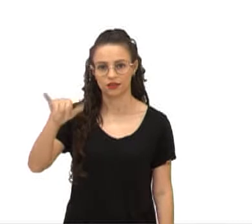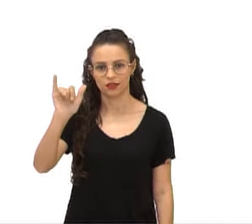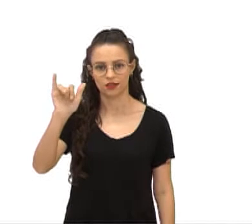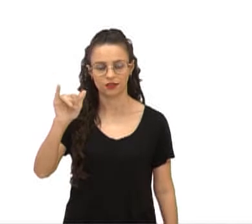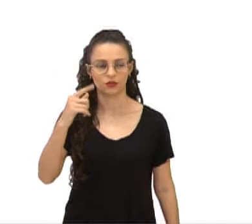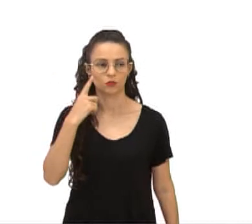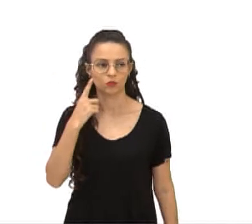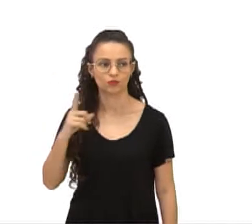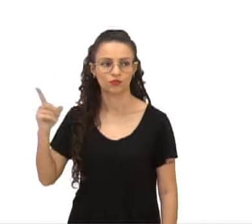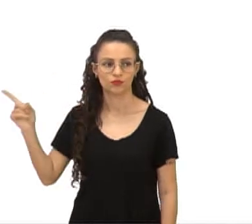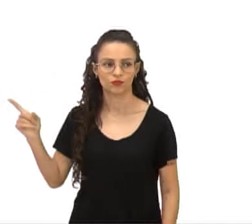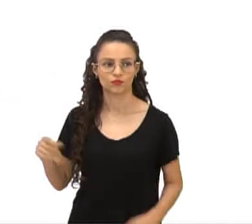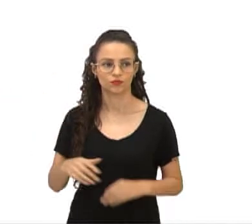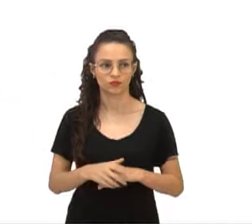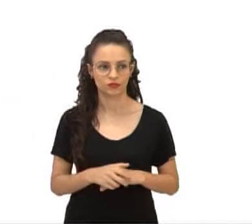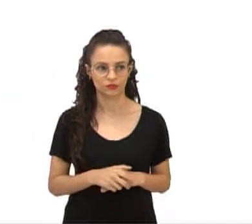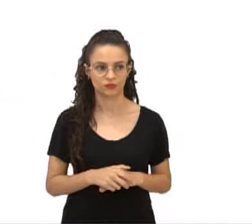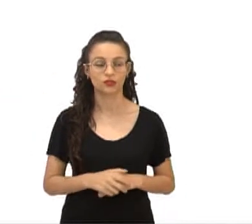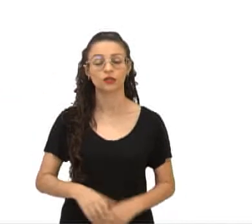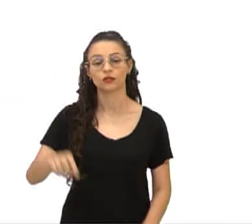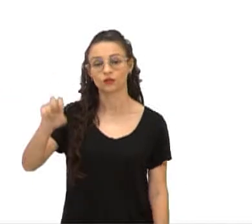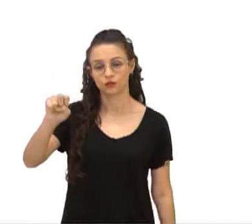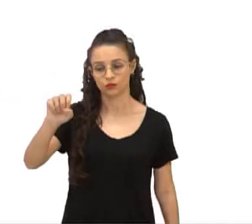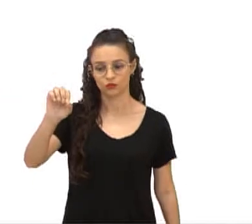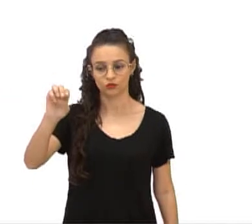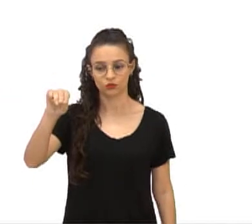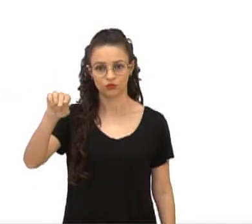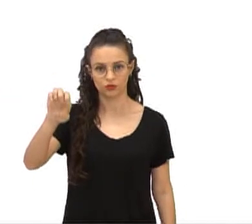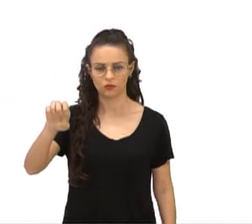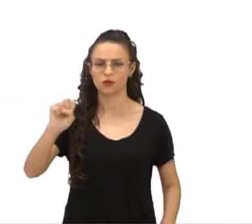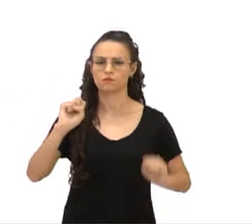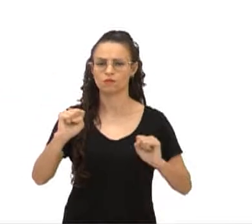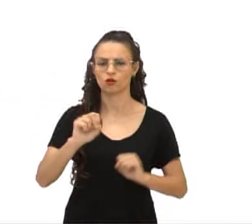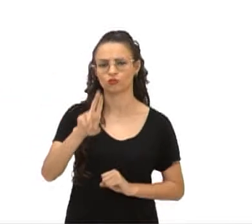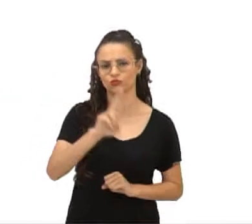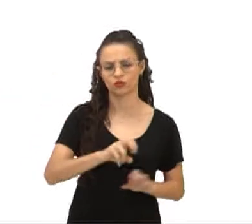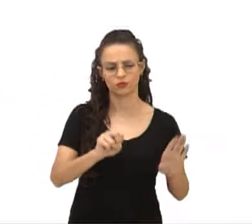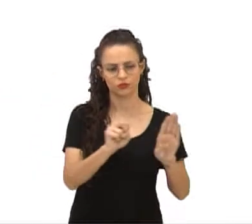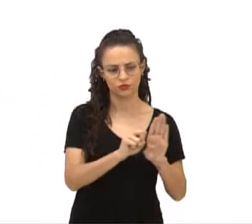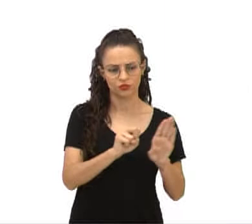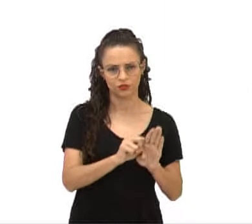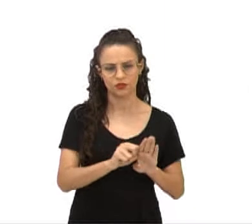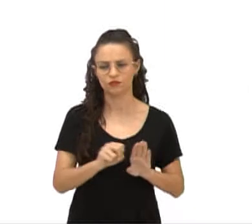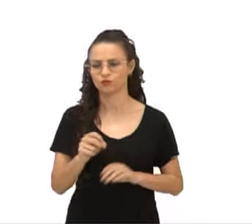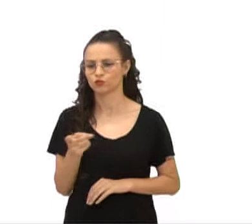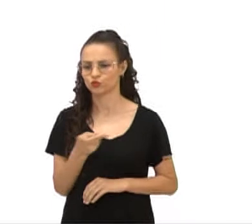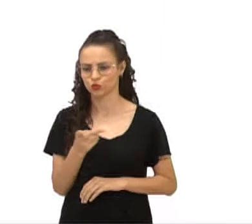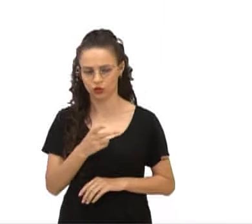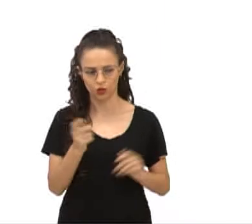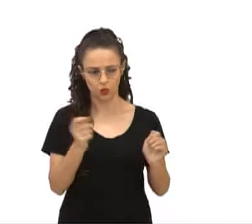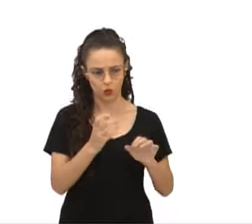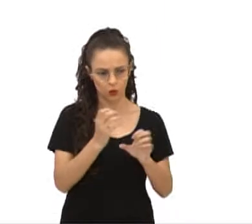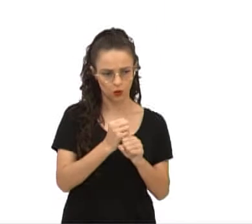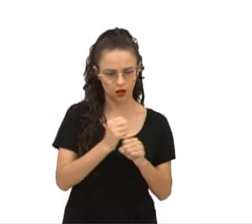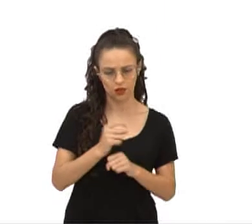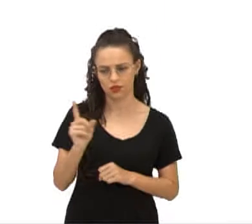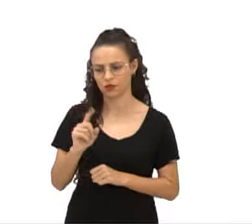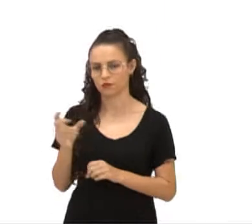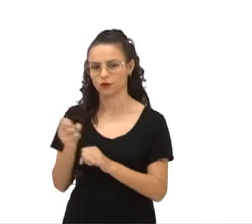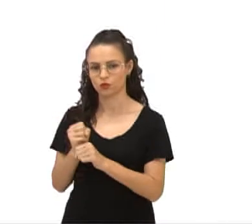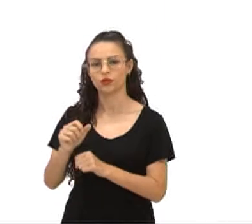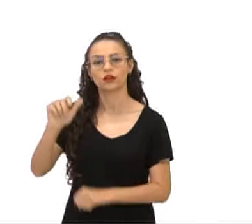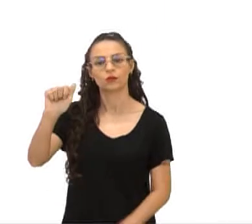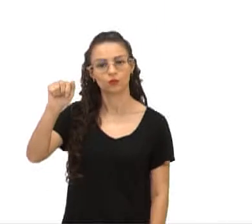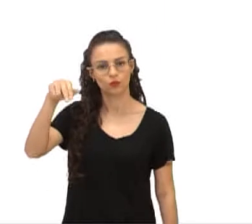pessoal do assim assim como Sam que serve para ambos tanto para seguido de descartáveis contra incontáveis no ele